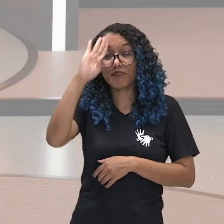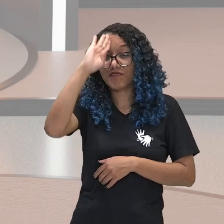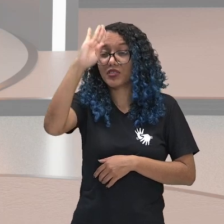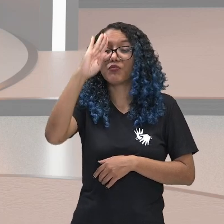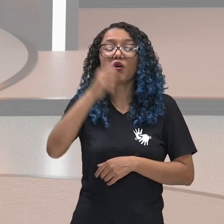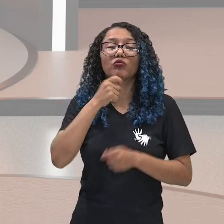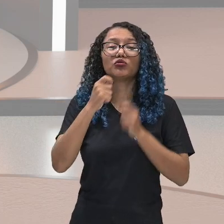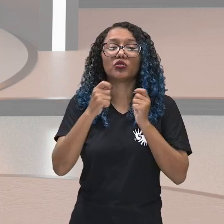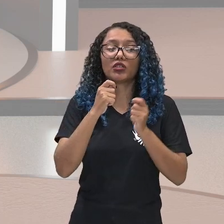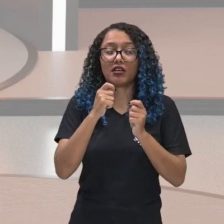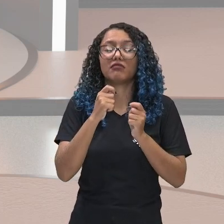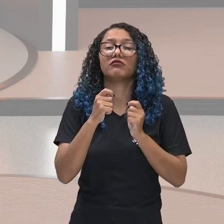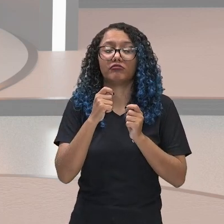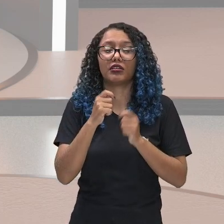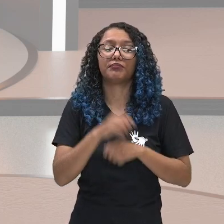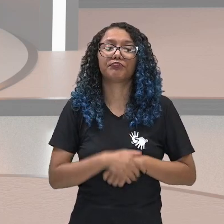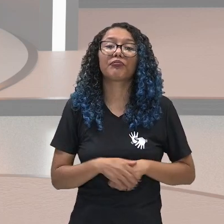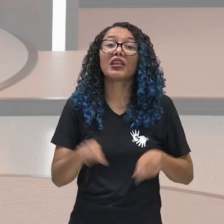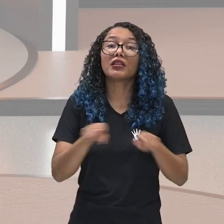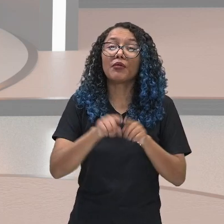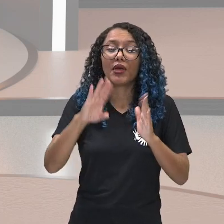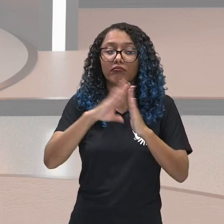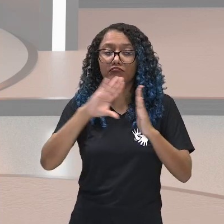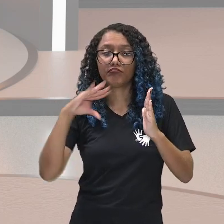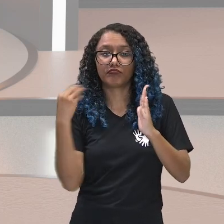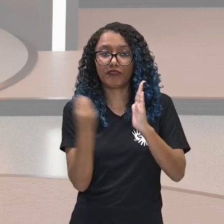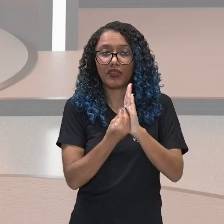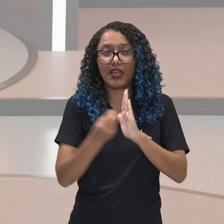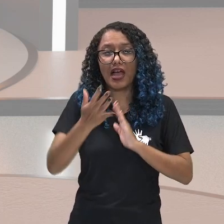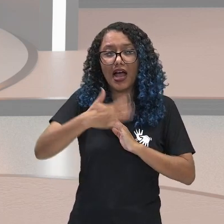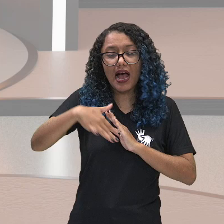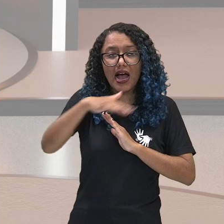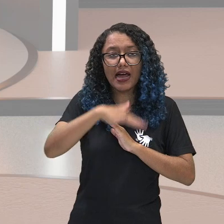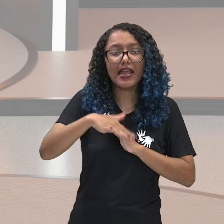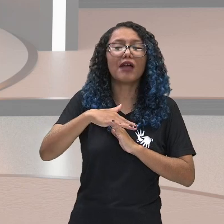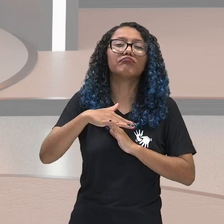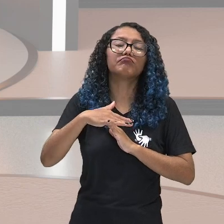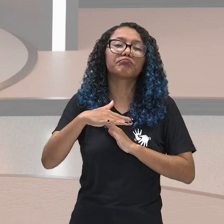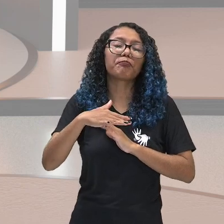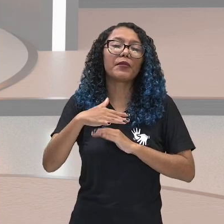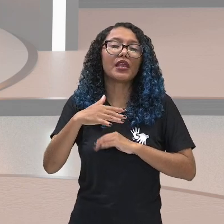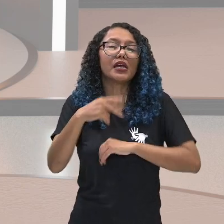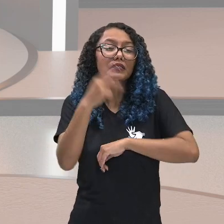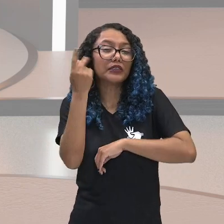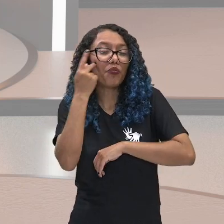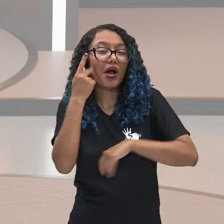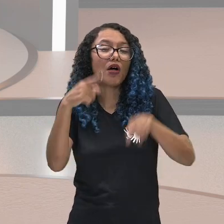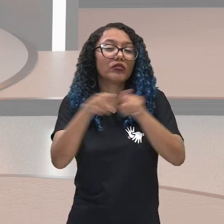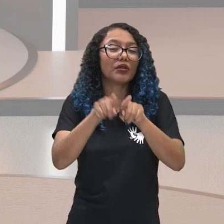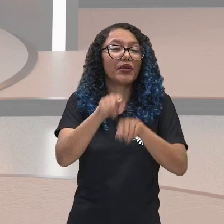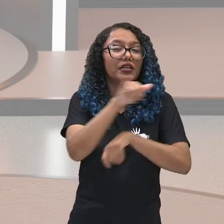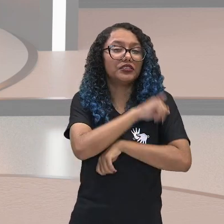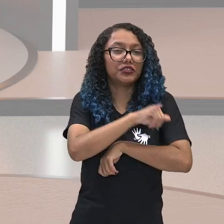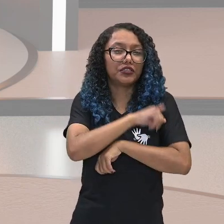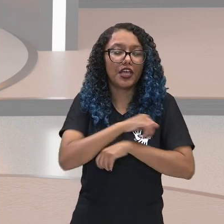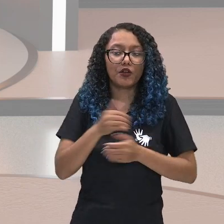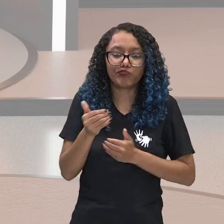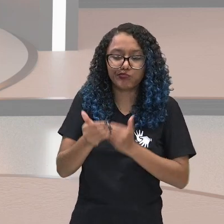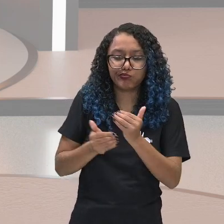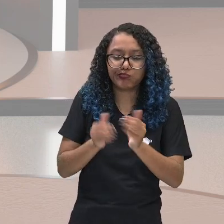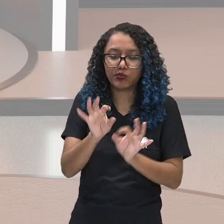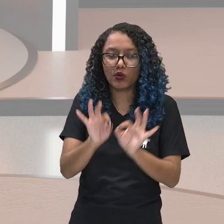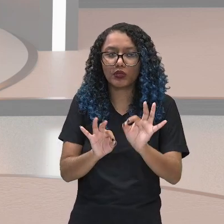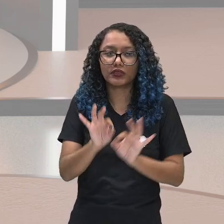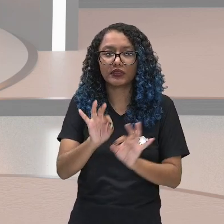Os quilombos do Jabaquara, em Santos, e o do Leblon, no Rio de Janeiro, foram formados, né, com